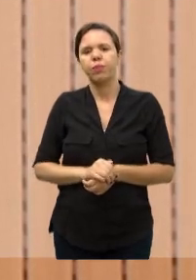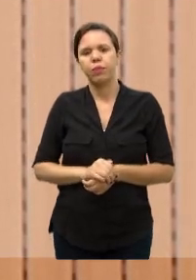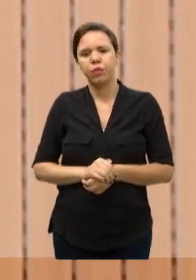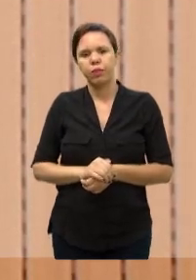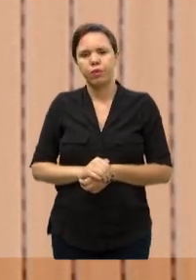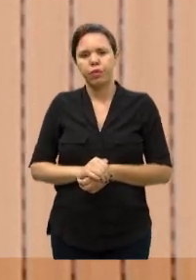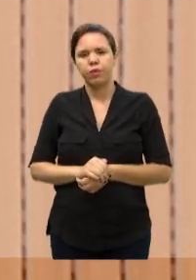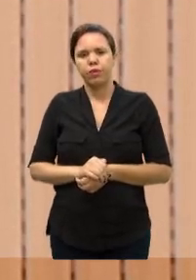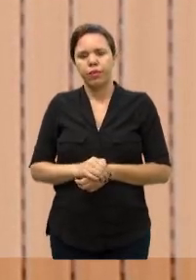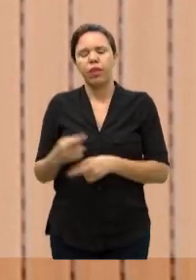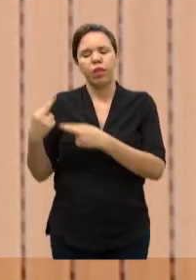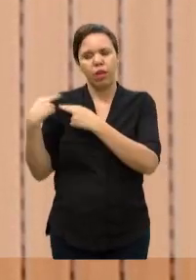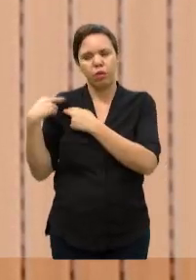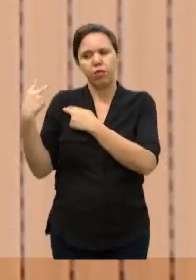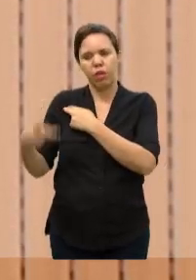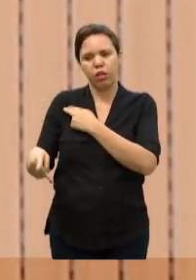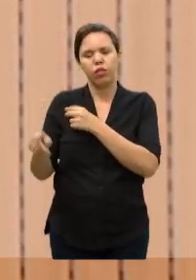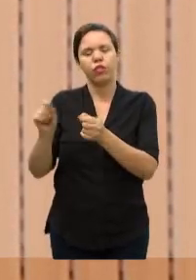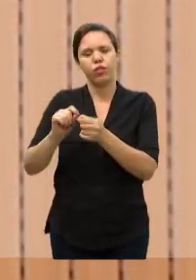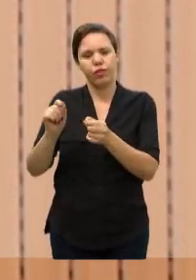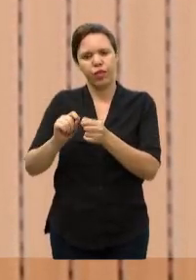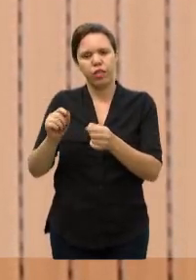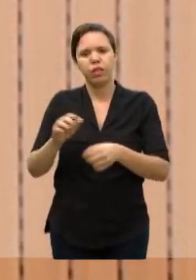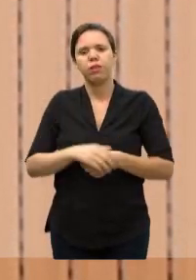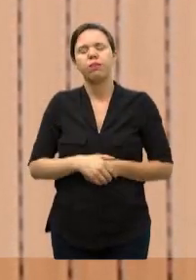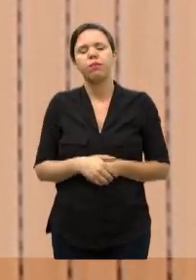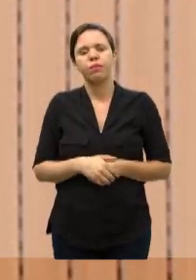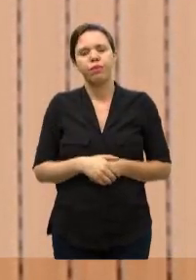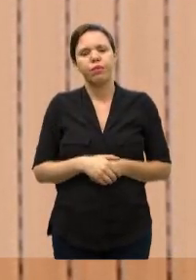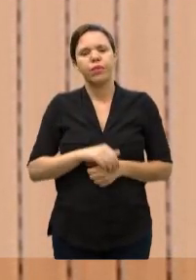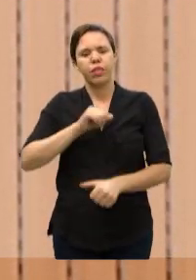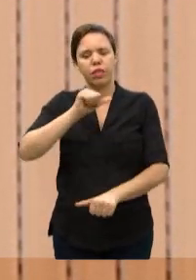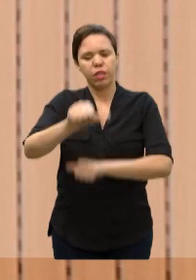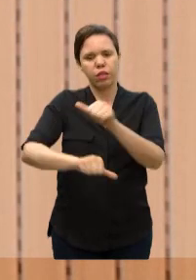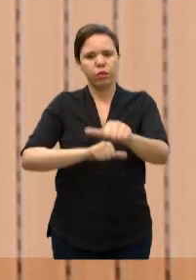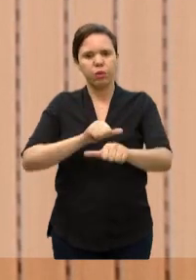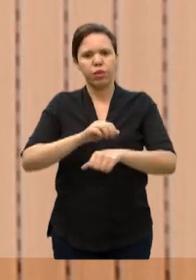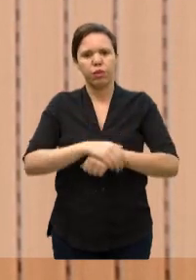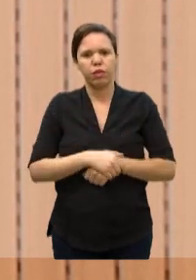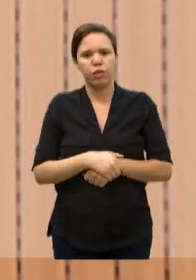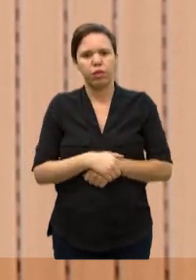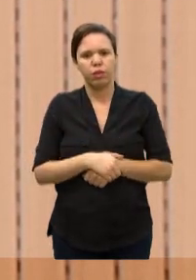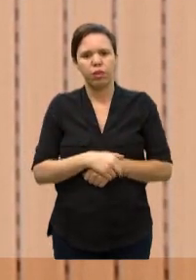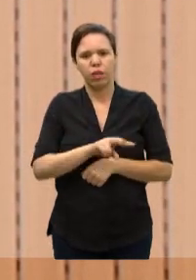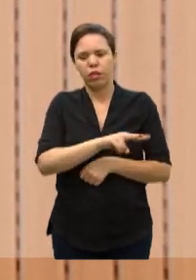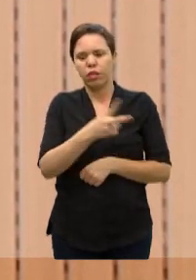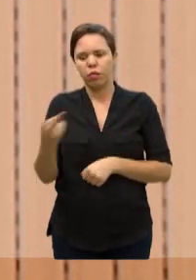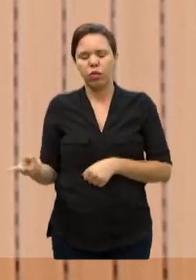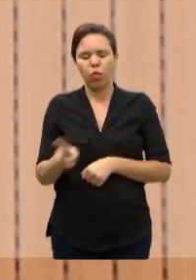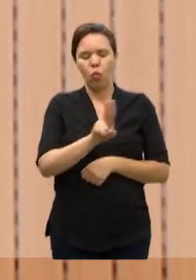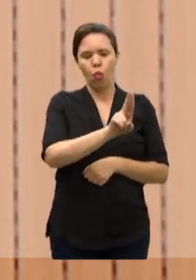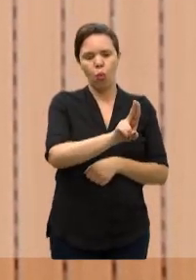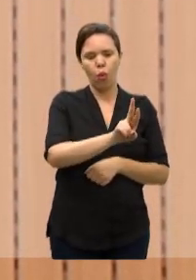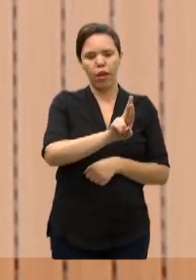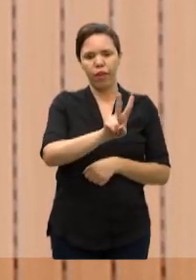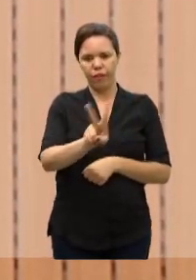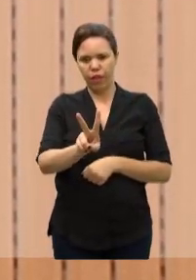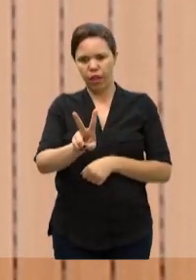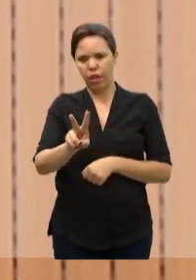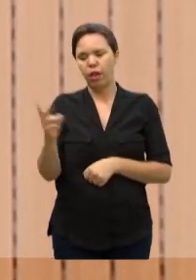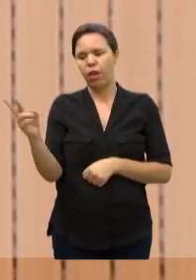a responsabilidade de fazer essa transformação e essa conversão de URV para